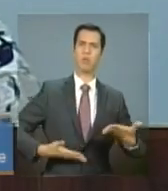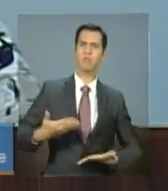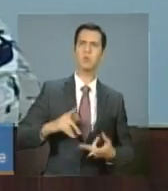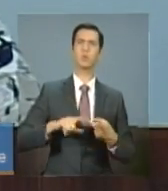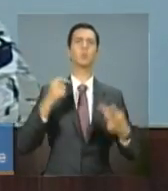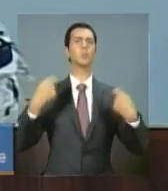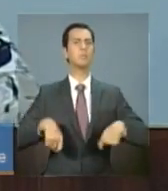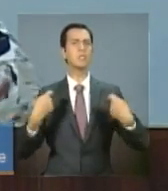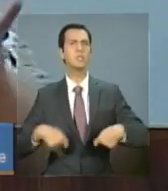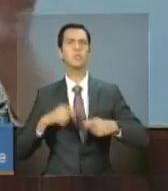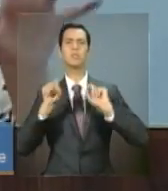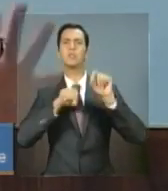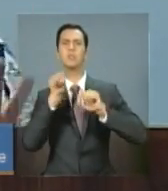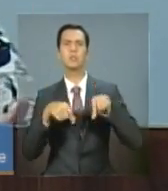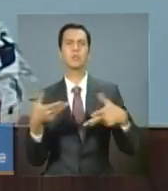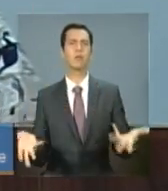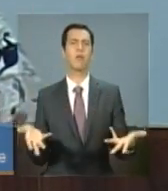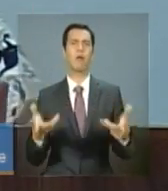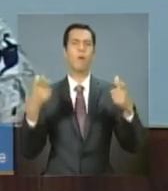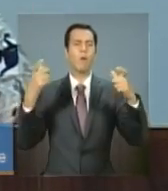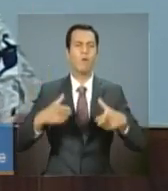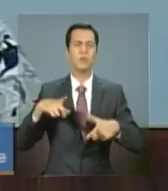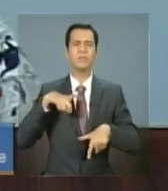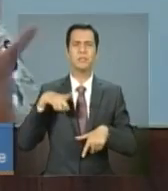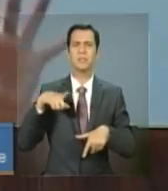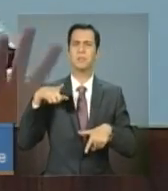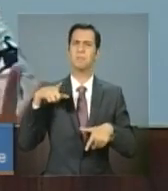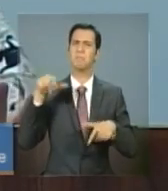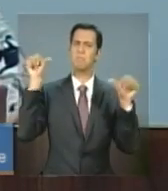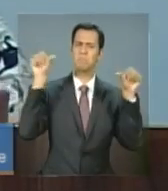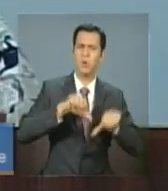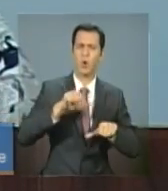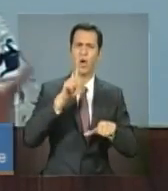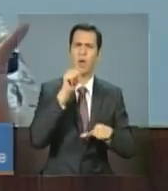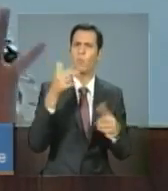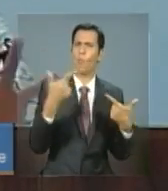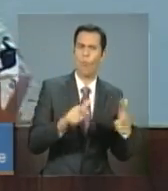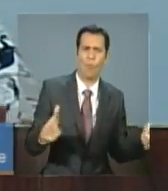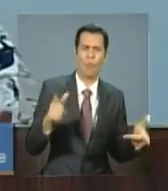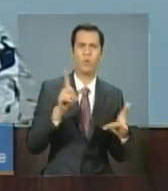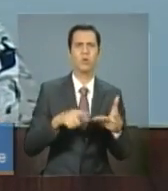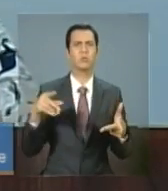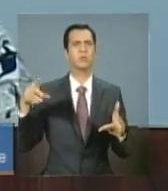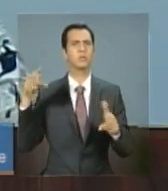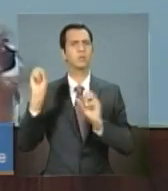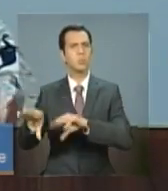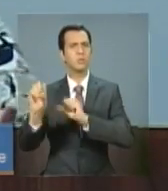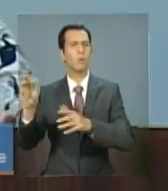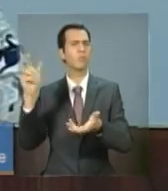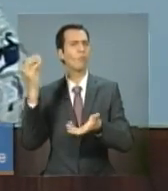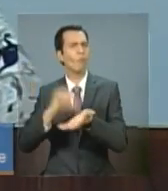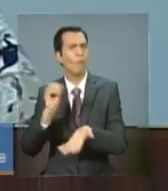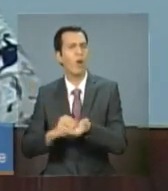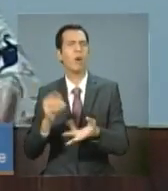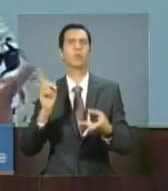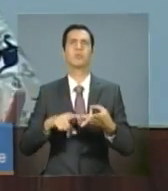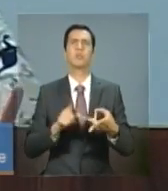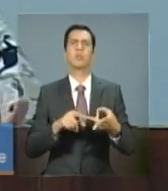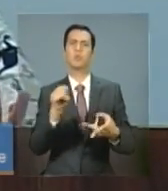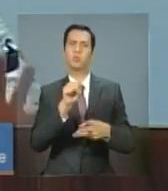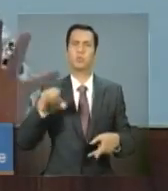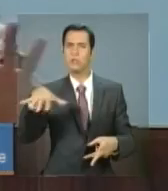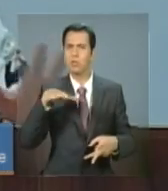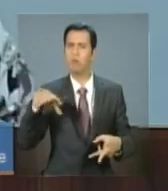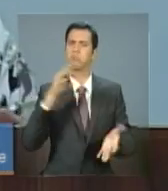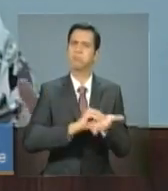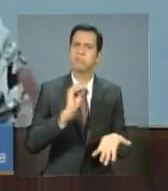necessidades, certo? Aonde a gente tem maior carência de água, onde tem maior carência de saúde, de educação, de serviço de assistência social e assim